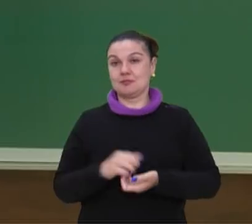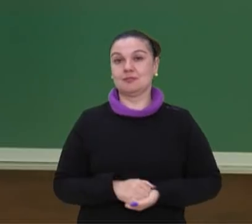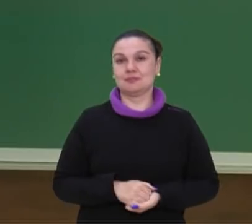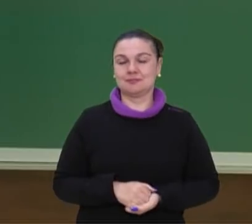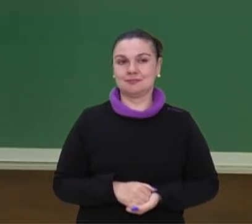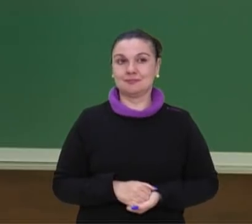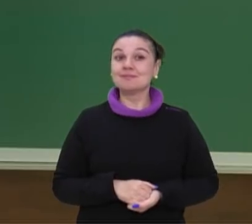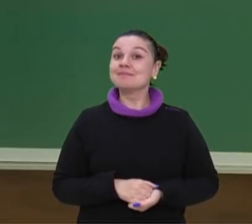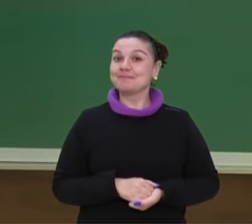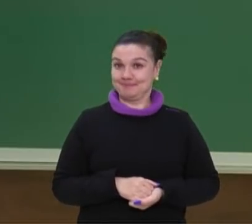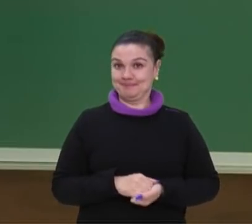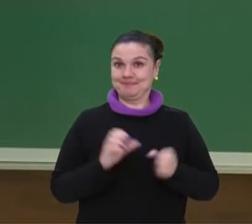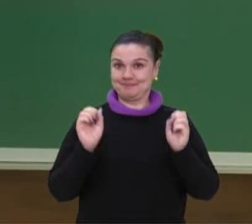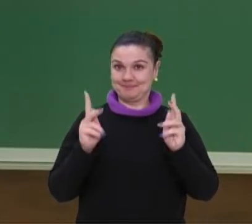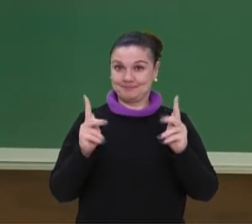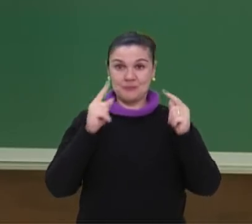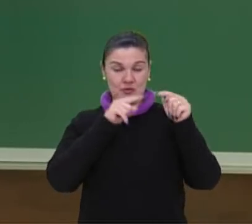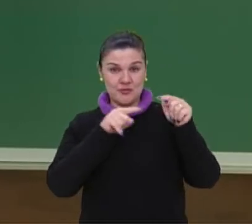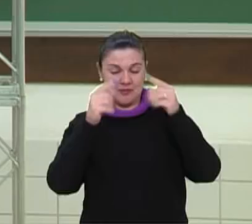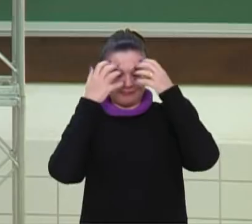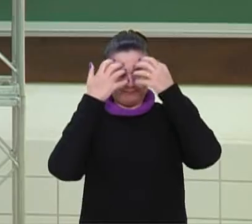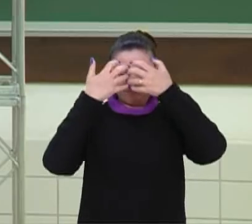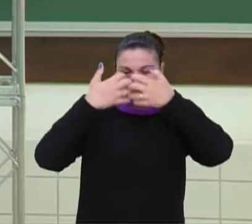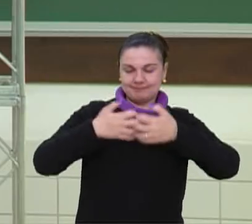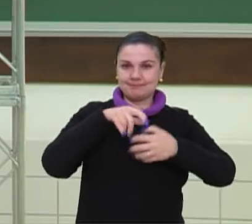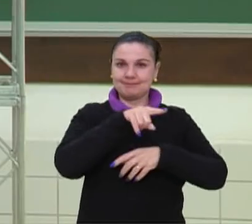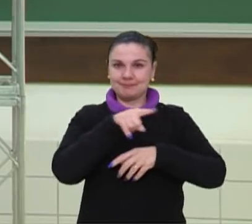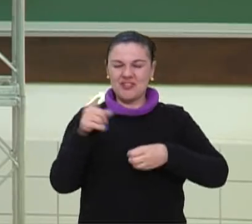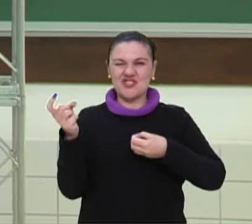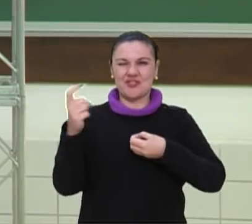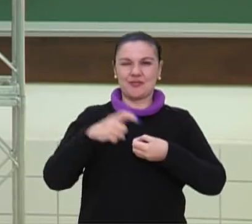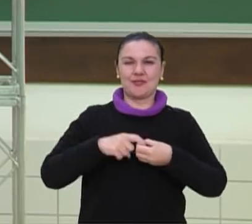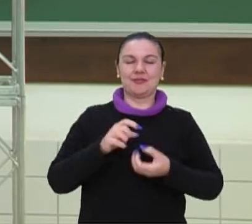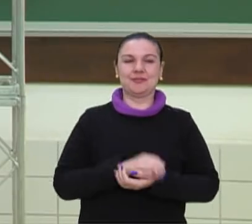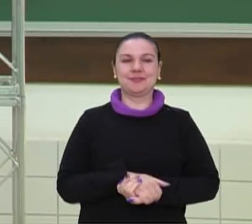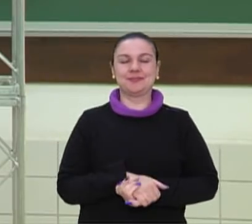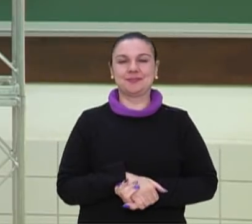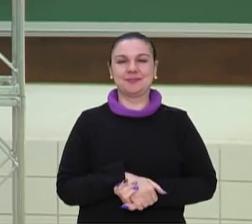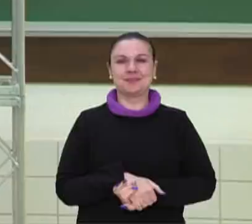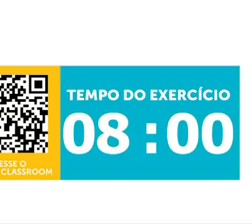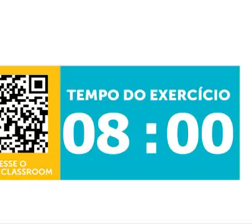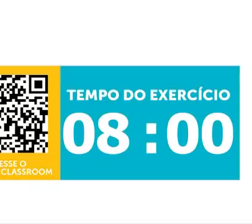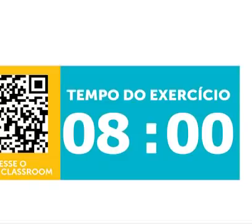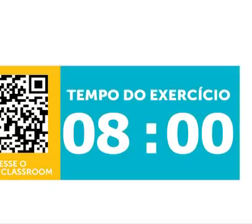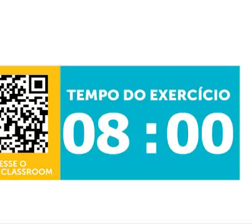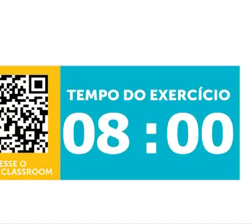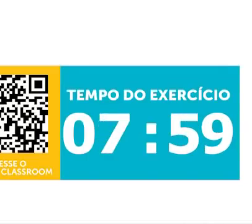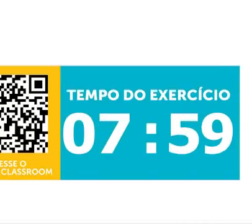1 grau, correto? Então, vocês vão tentar fazer isso e a gente já retorna, tá bom?